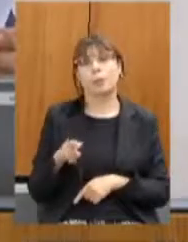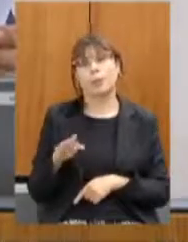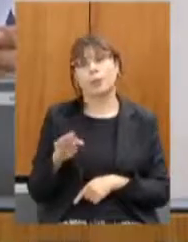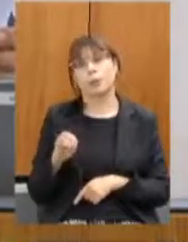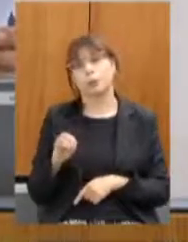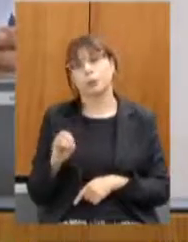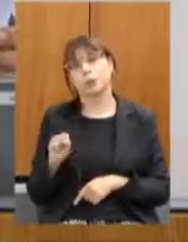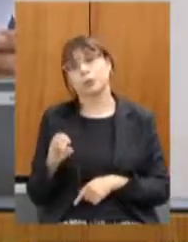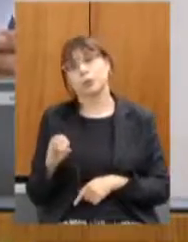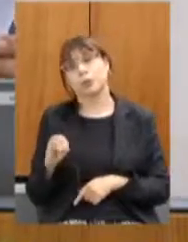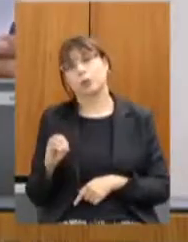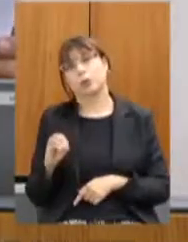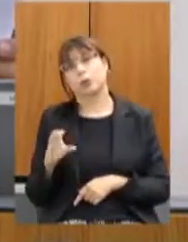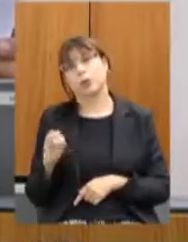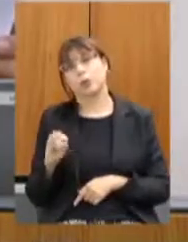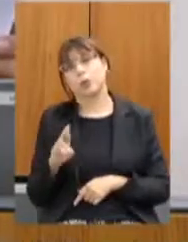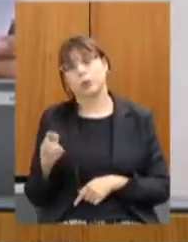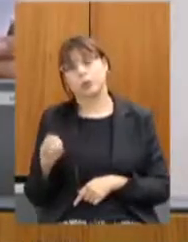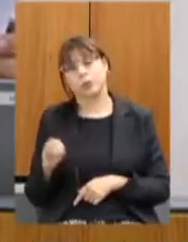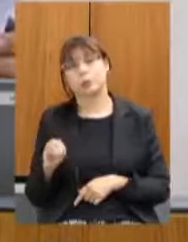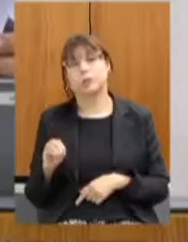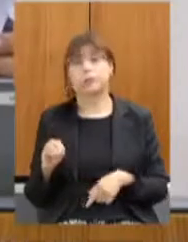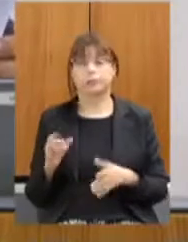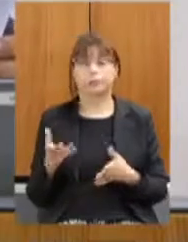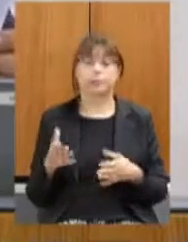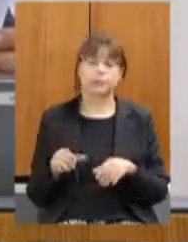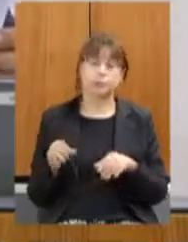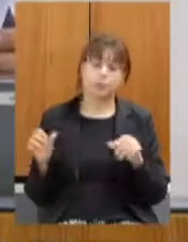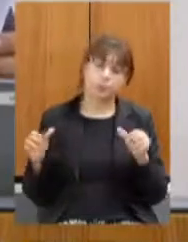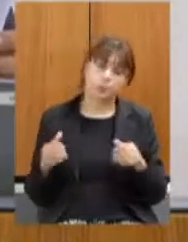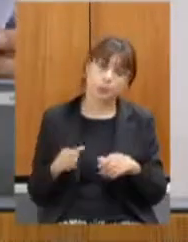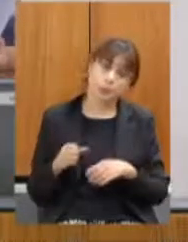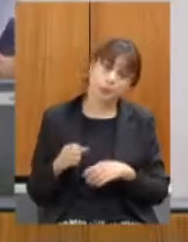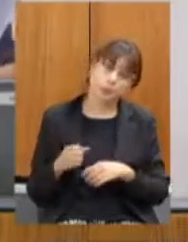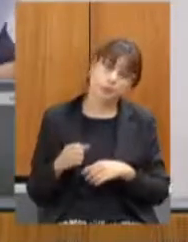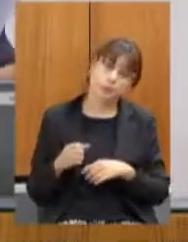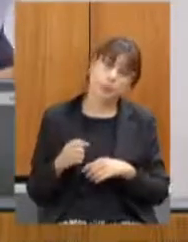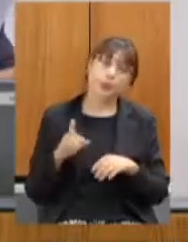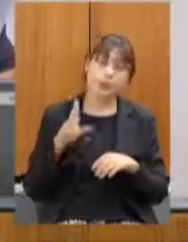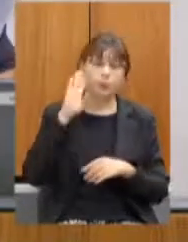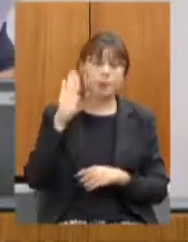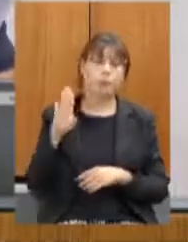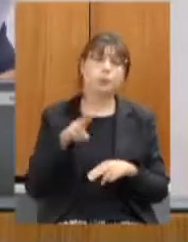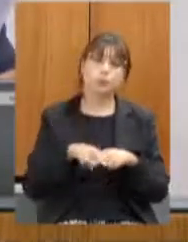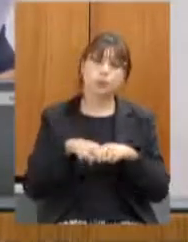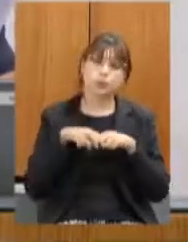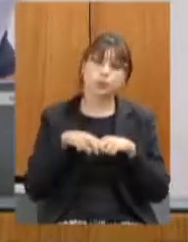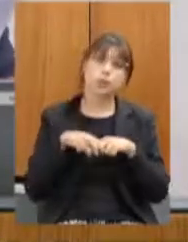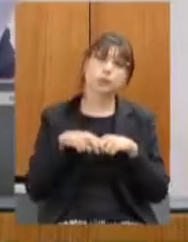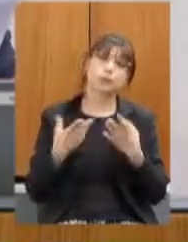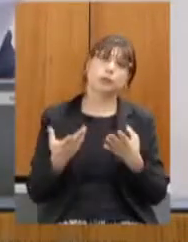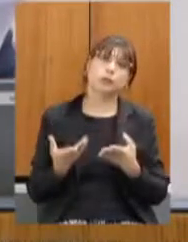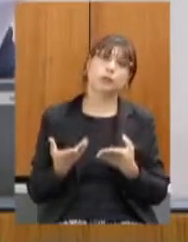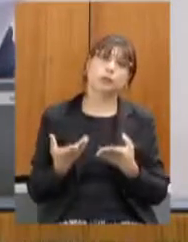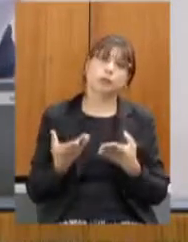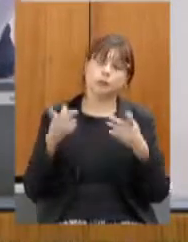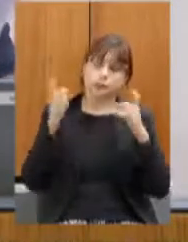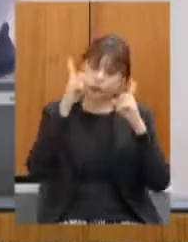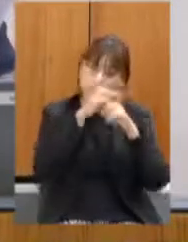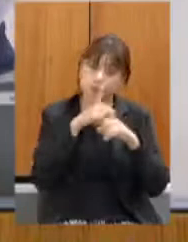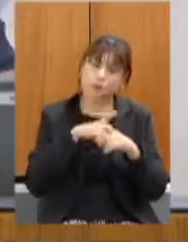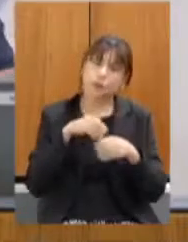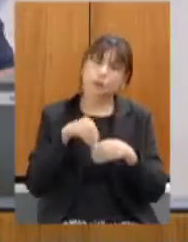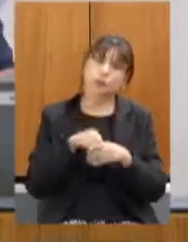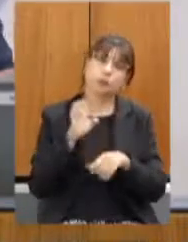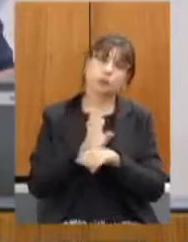com as dificuldades financeiras enfrentadas pelo Estado de Minas Gerais e compartilhados pela Universidade Estadual de Montes Claros e